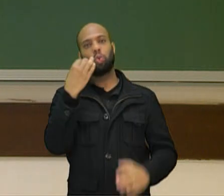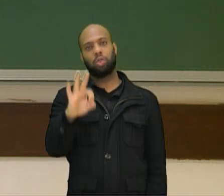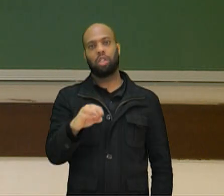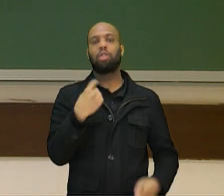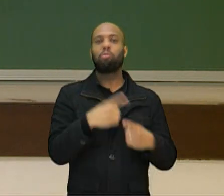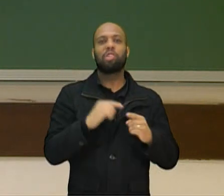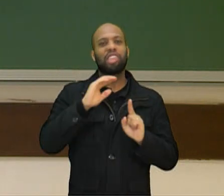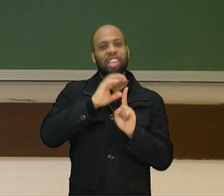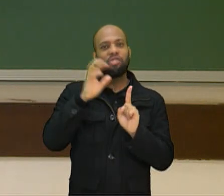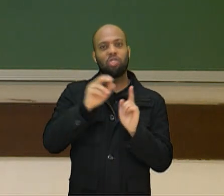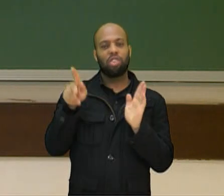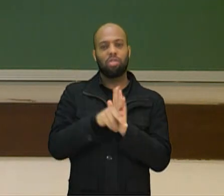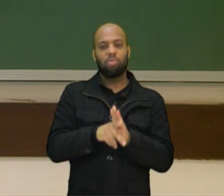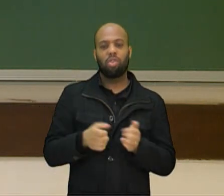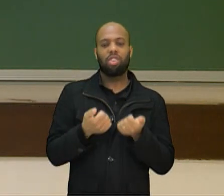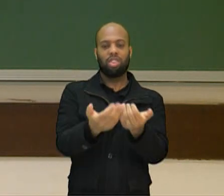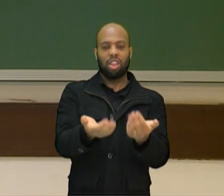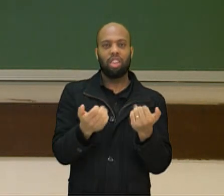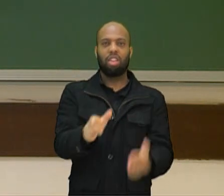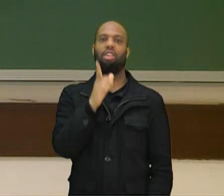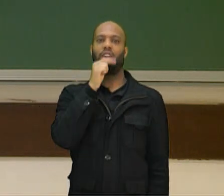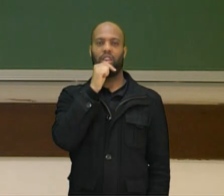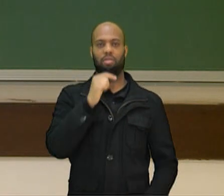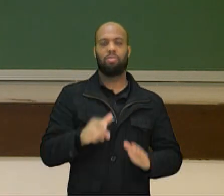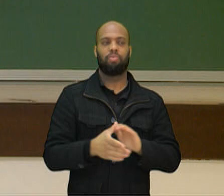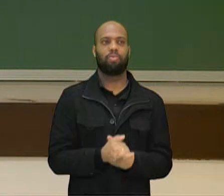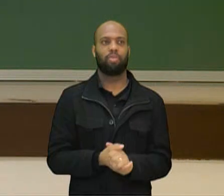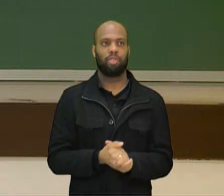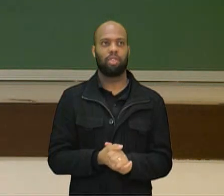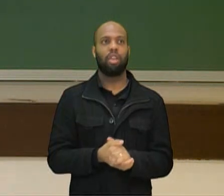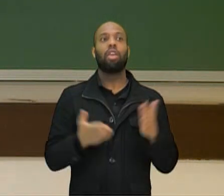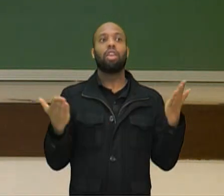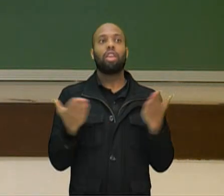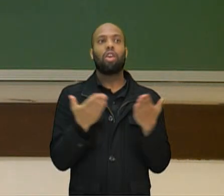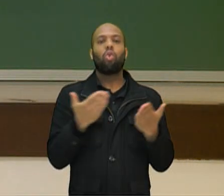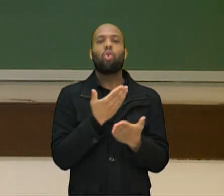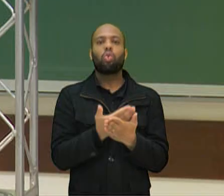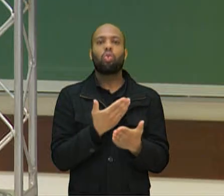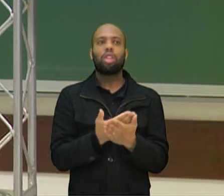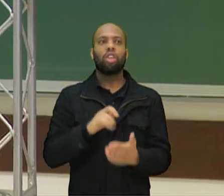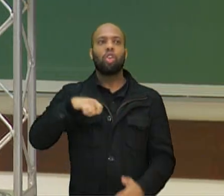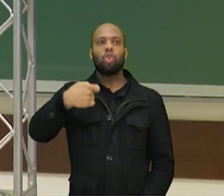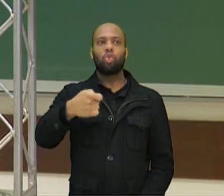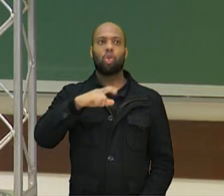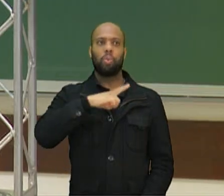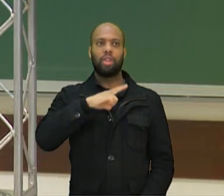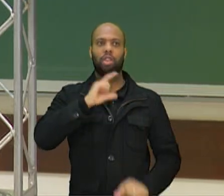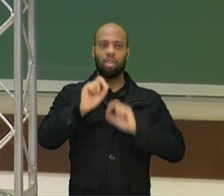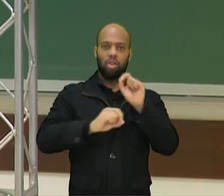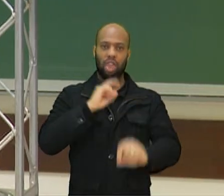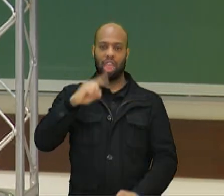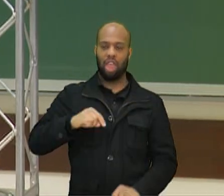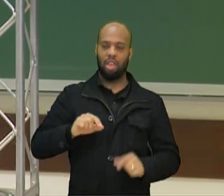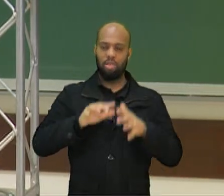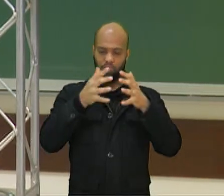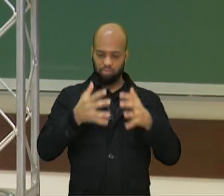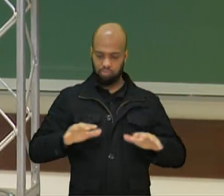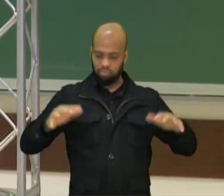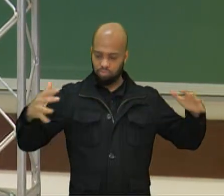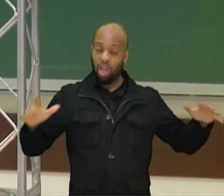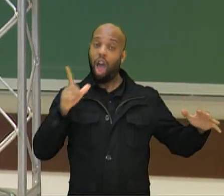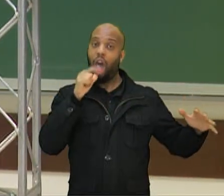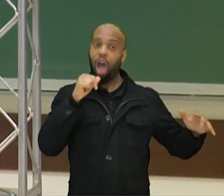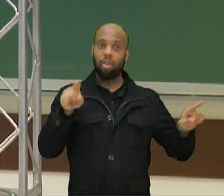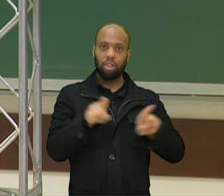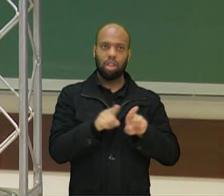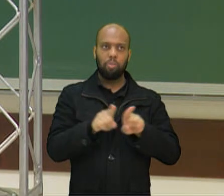influenciar diretamente na disponibilidade de água. E agora vamos falar um pouco sobre mares e oceanos. O que são mares, o que